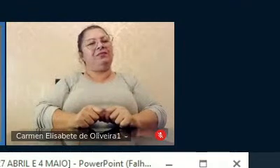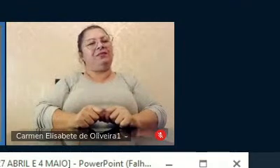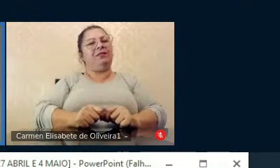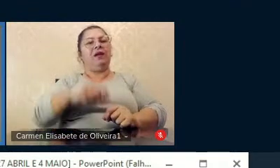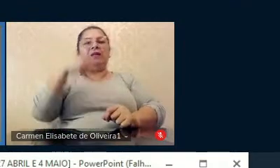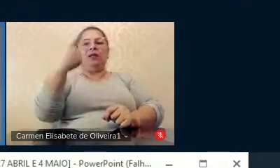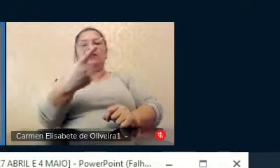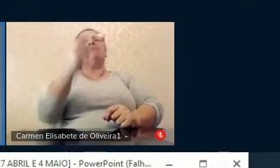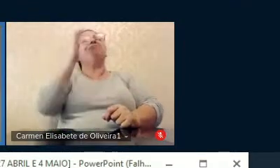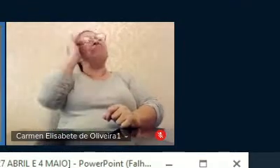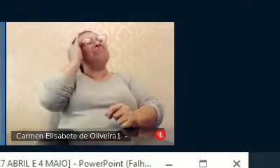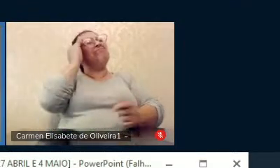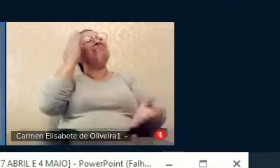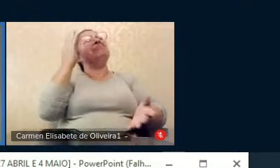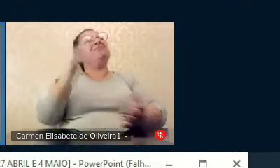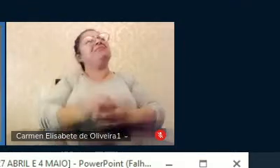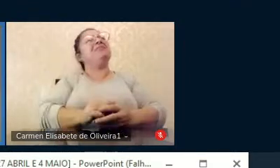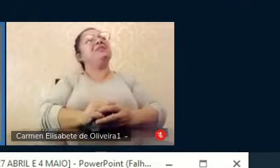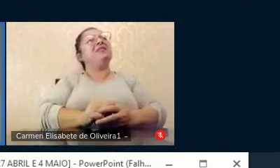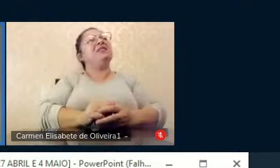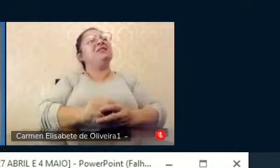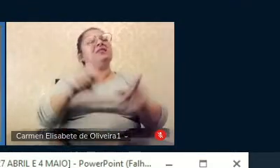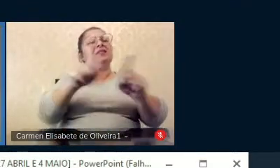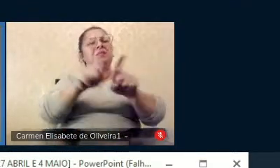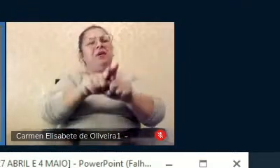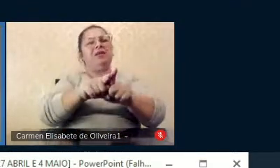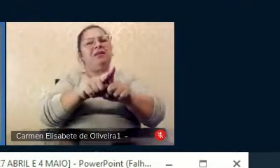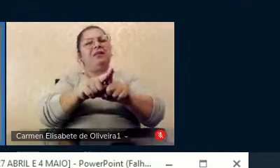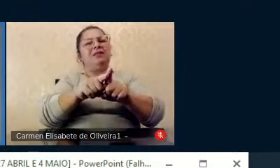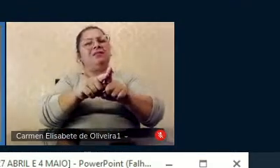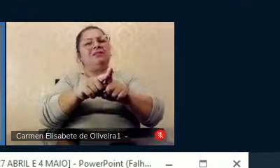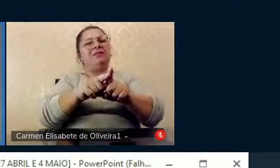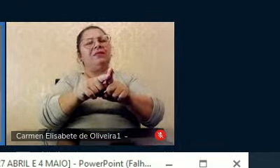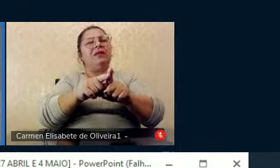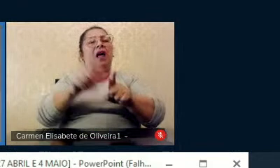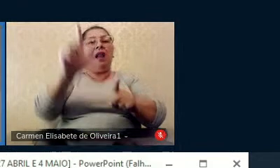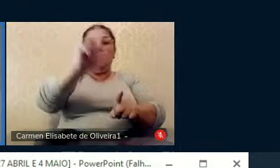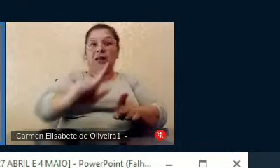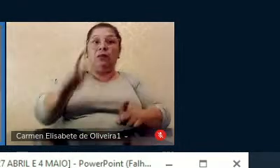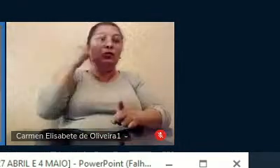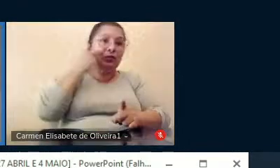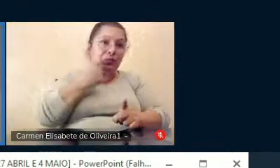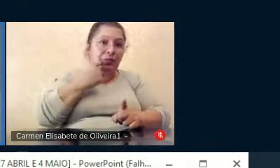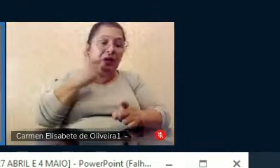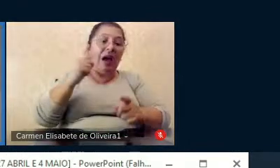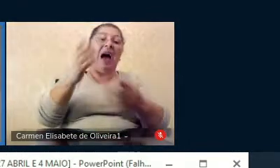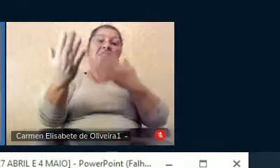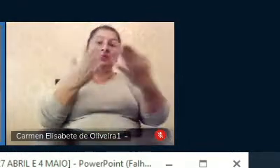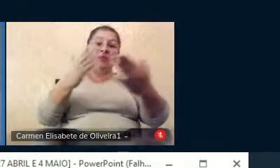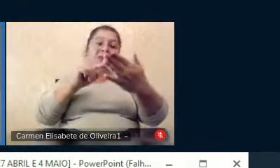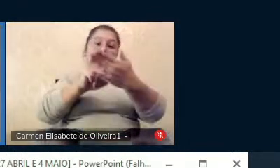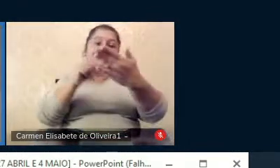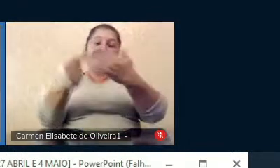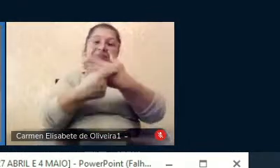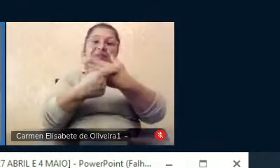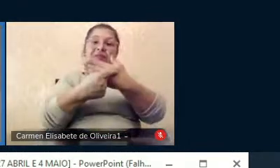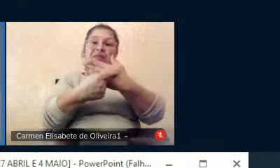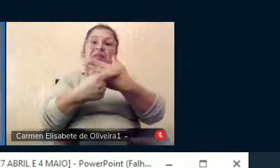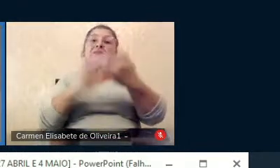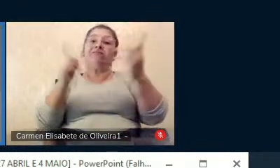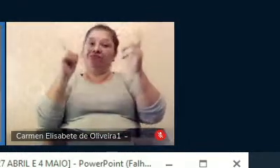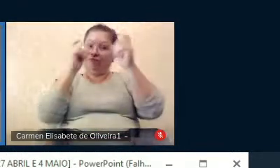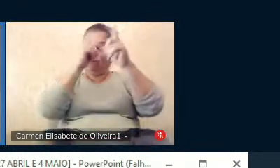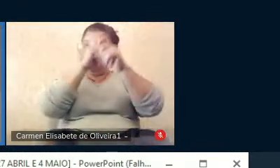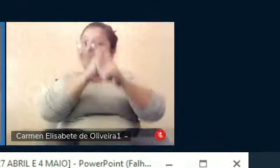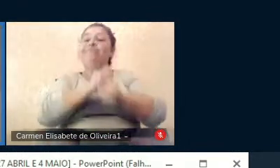nas entrelinhas. E isso a gente vai ver também na literatura para os surdos, né? Que as metáforas, às vezes, são bastante complexas. Em